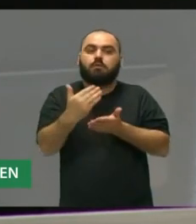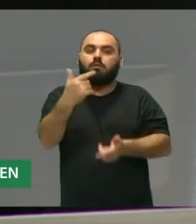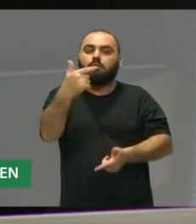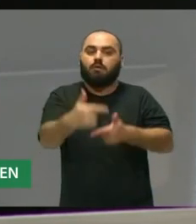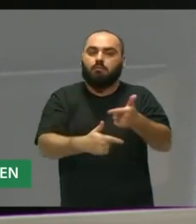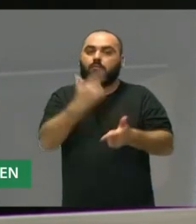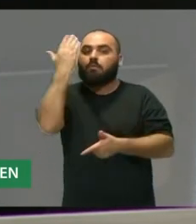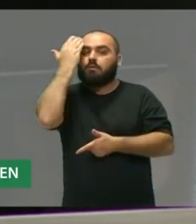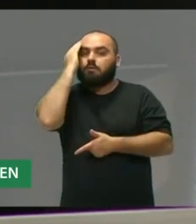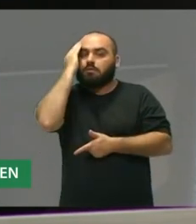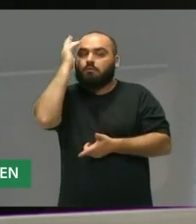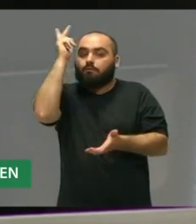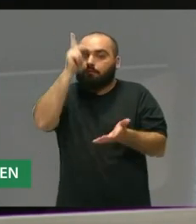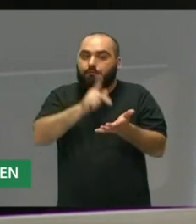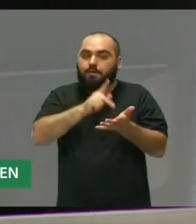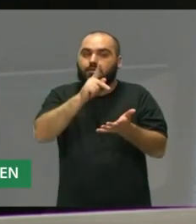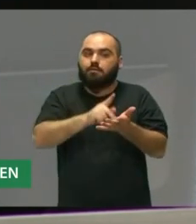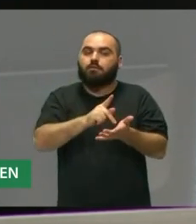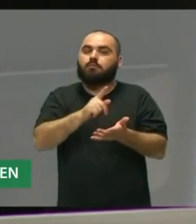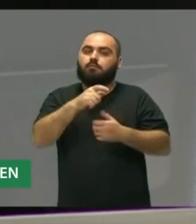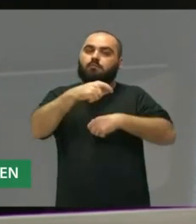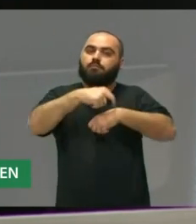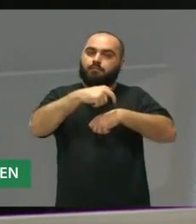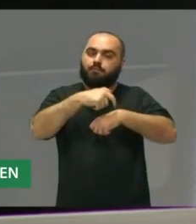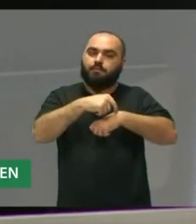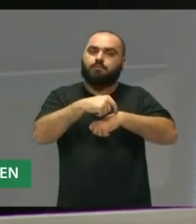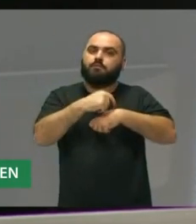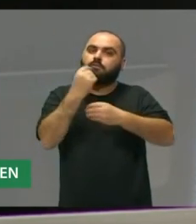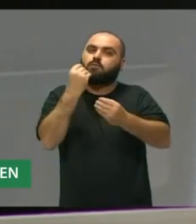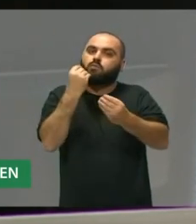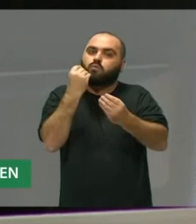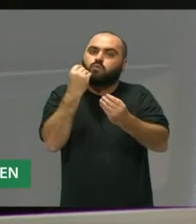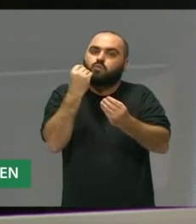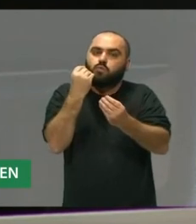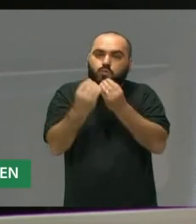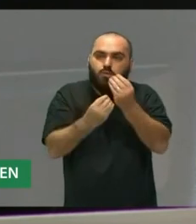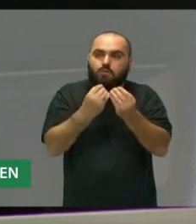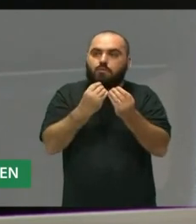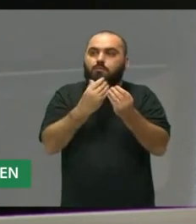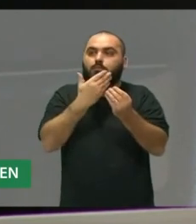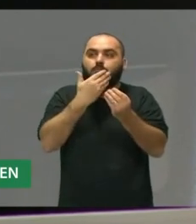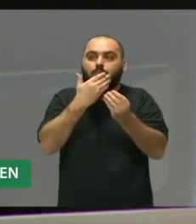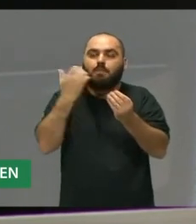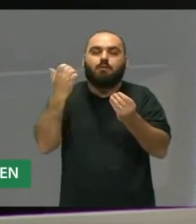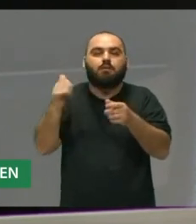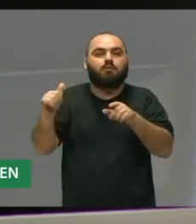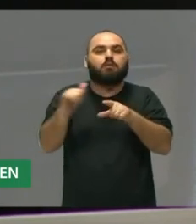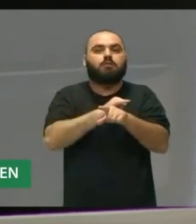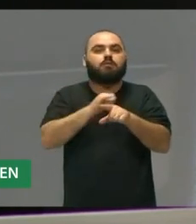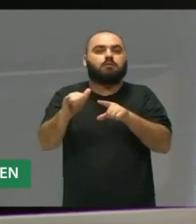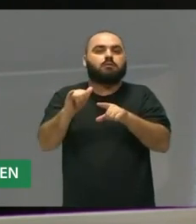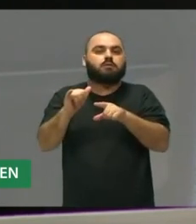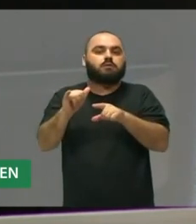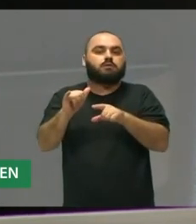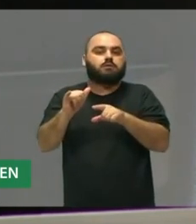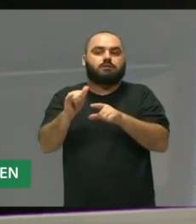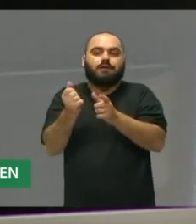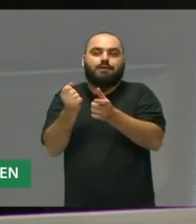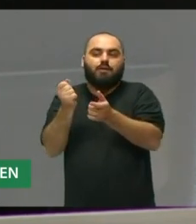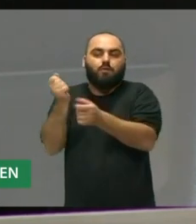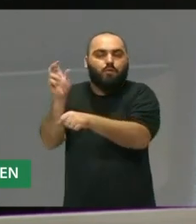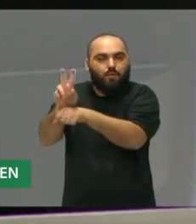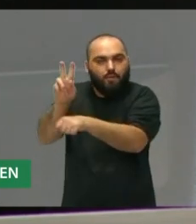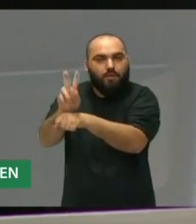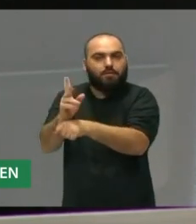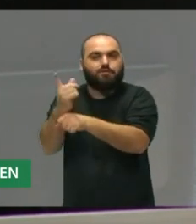os processos e como seria a melhor forma de gerir esse